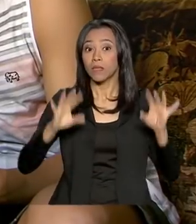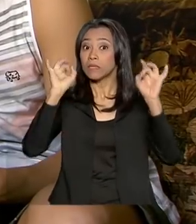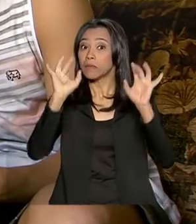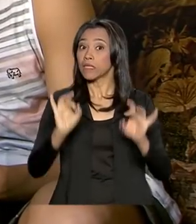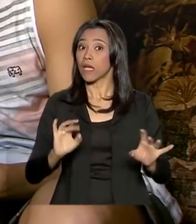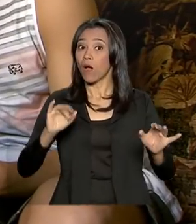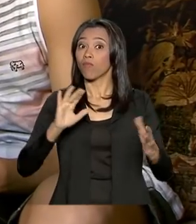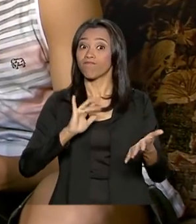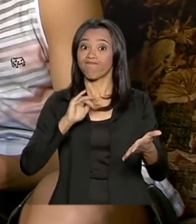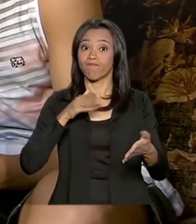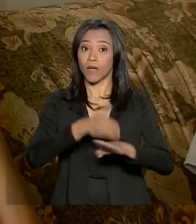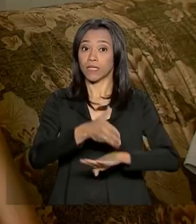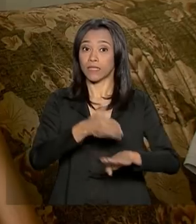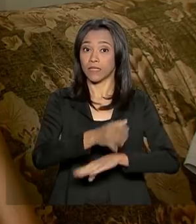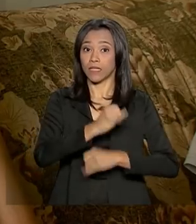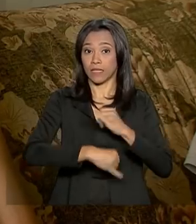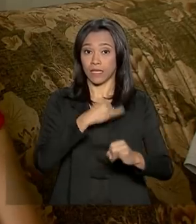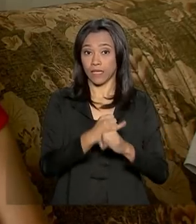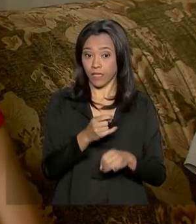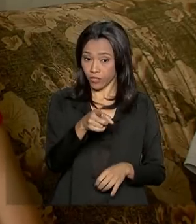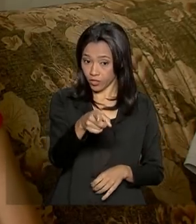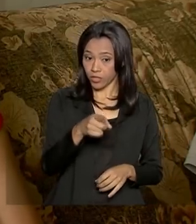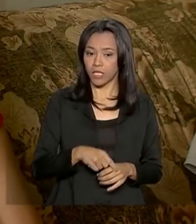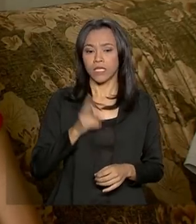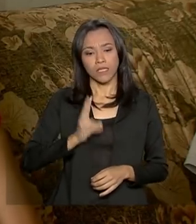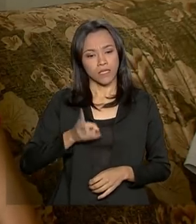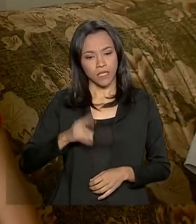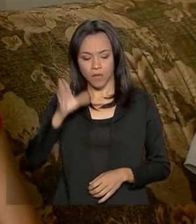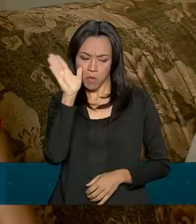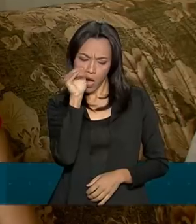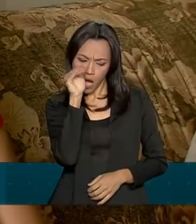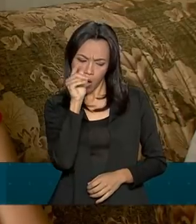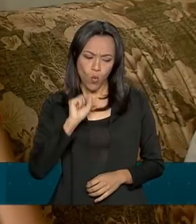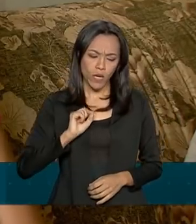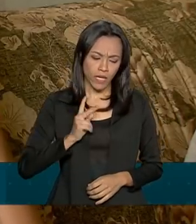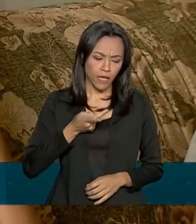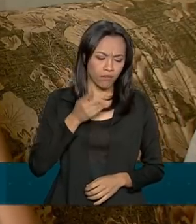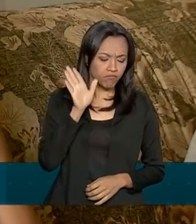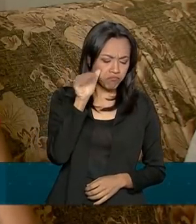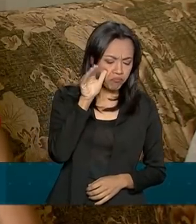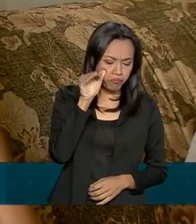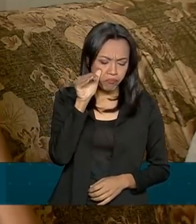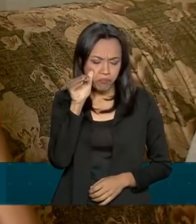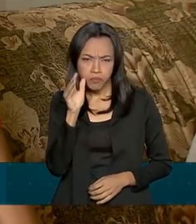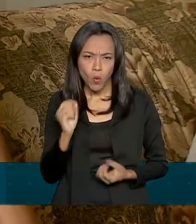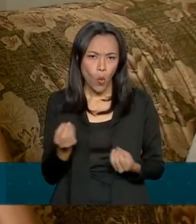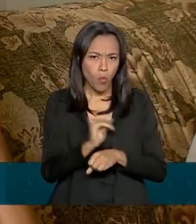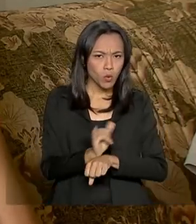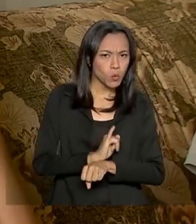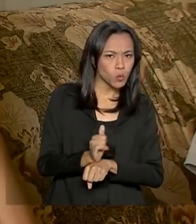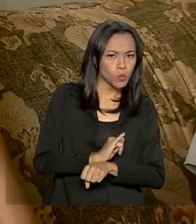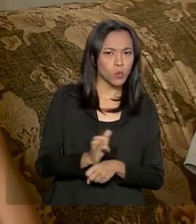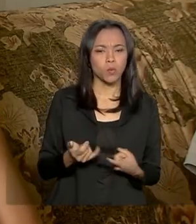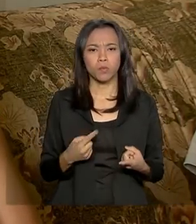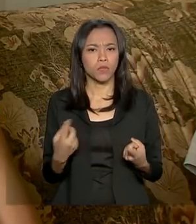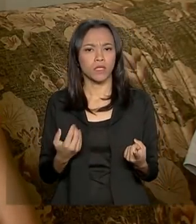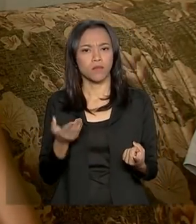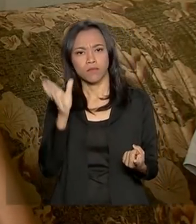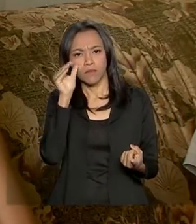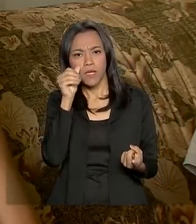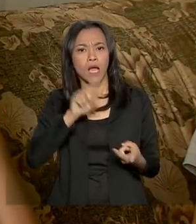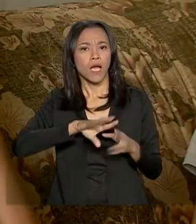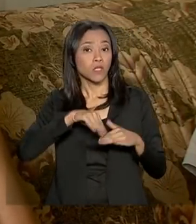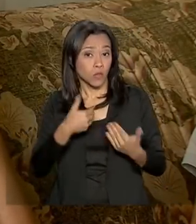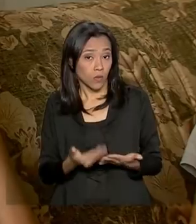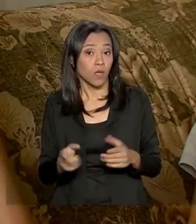acesso deles à internet. A gente monitora diariamente o que eles estão vendo, quais os youtubers que eles estão acompanhando. A